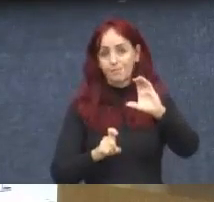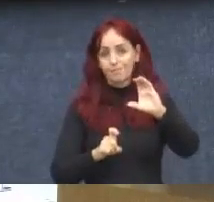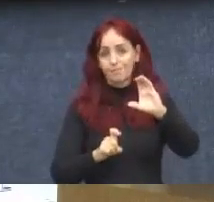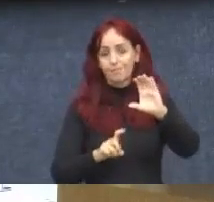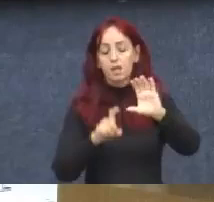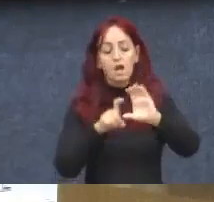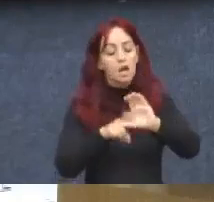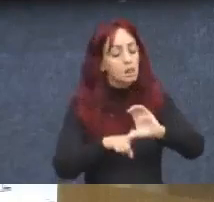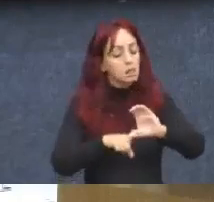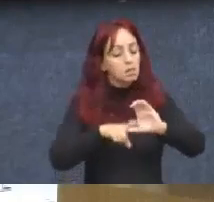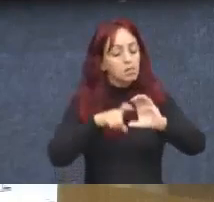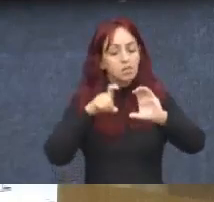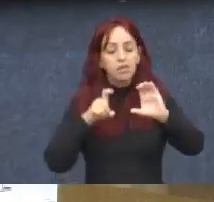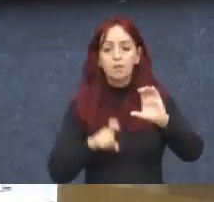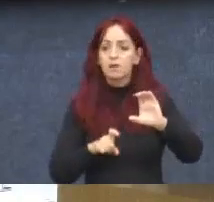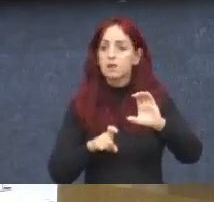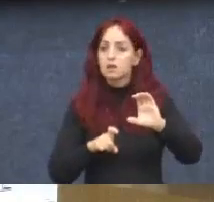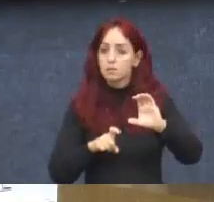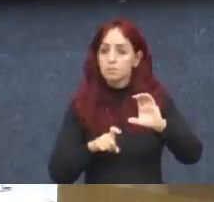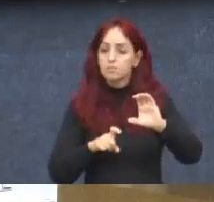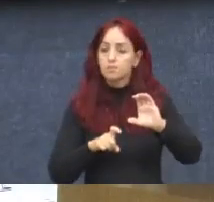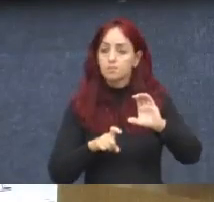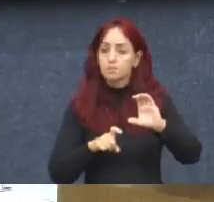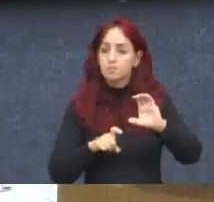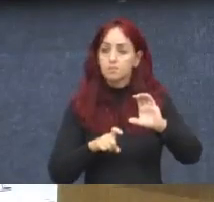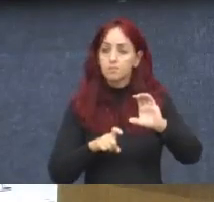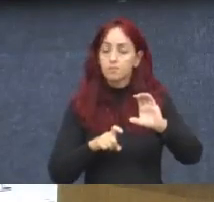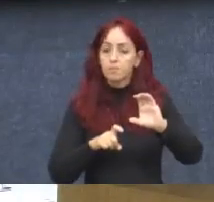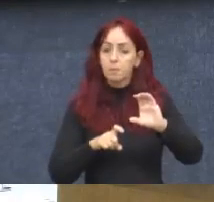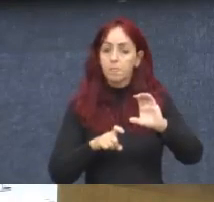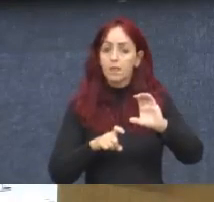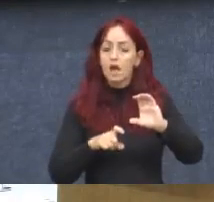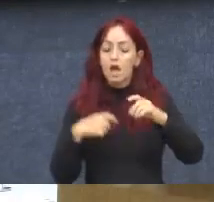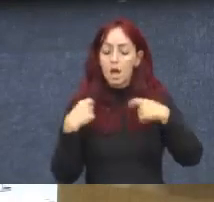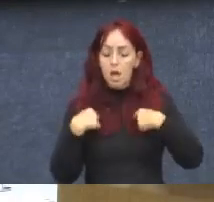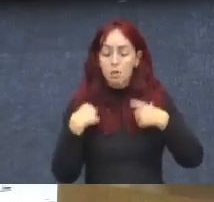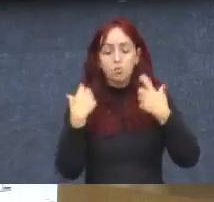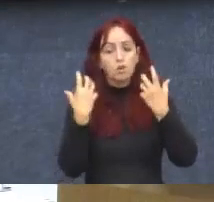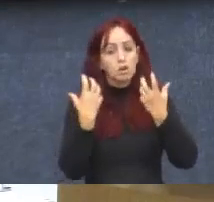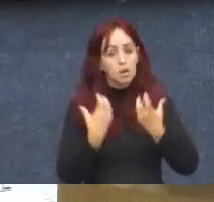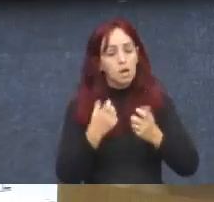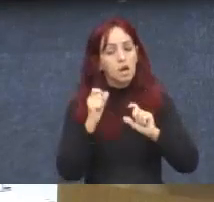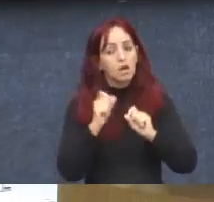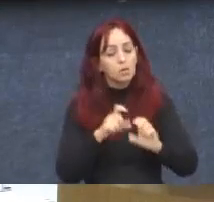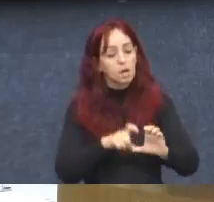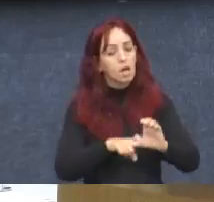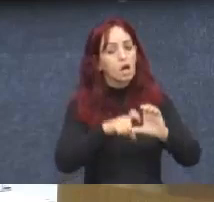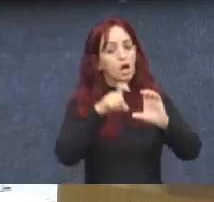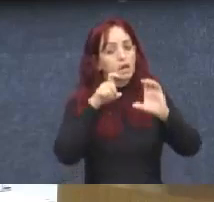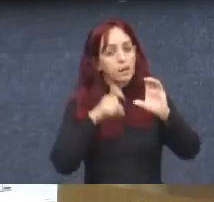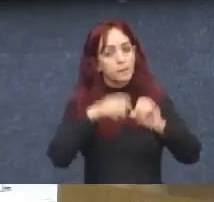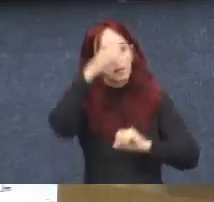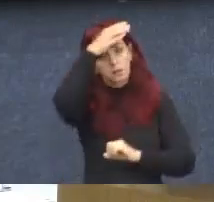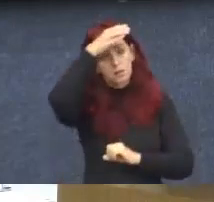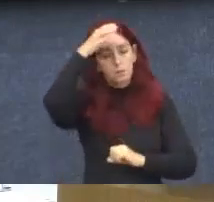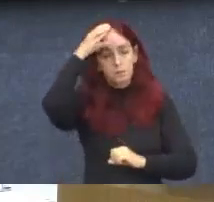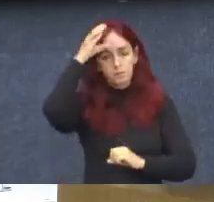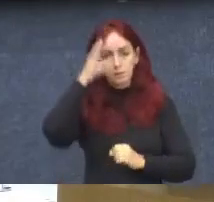repito, a independência. Eu não abro mão da independência da Câmara